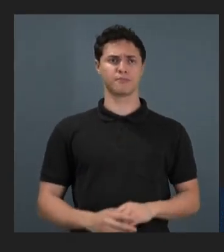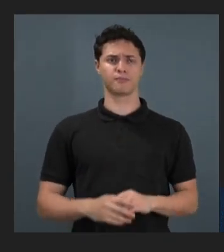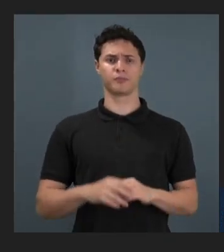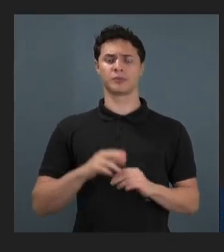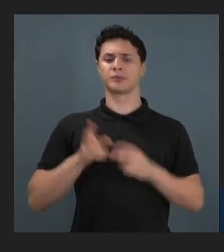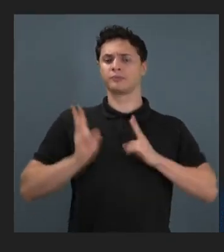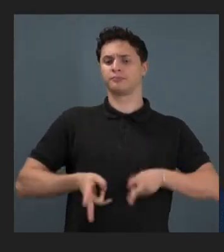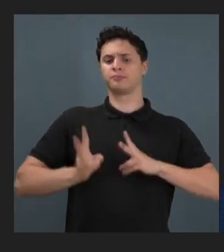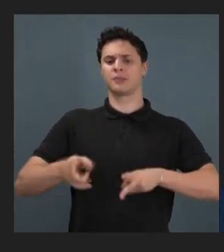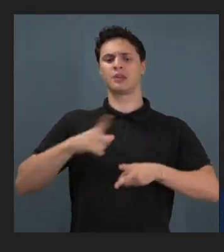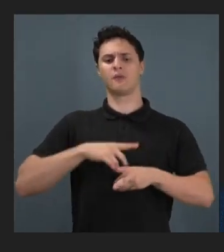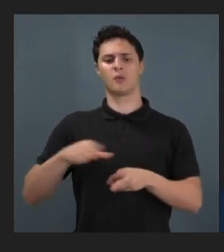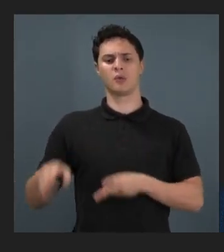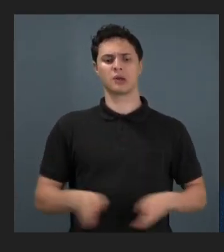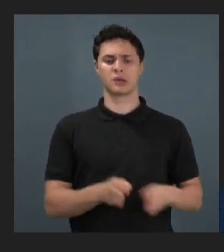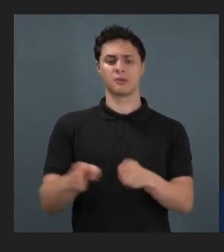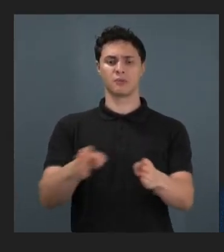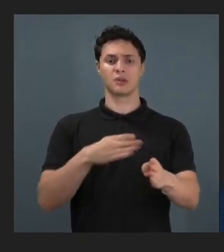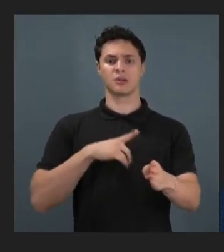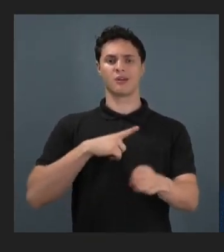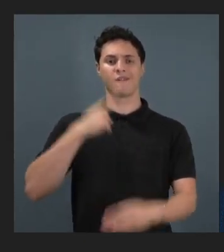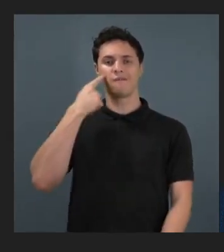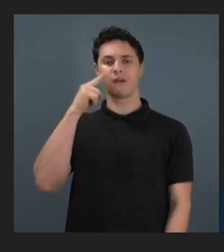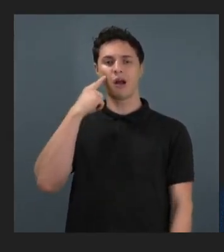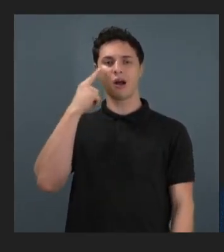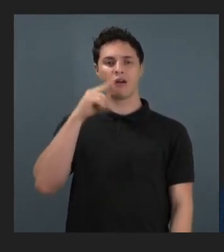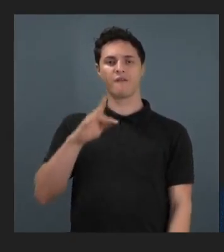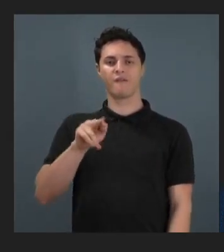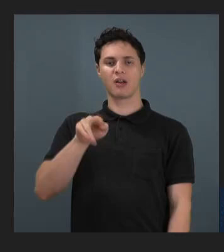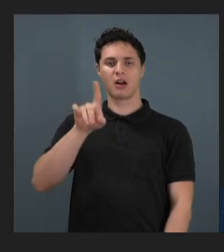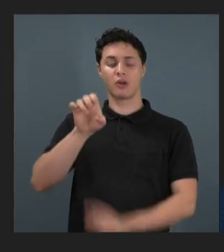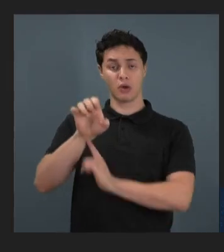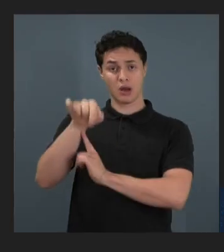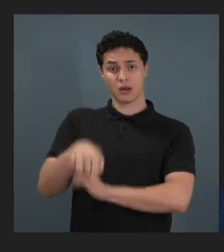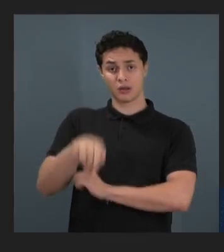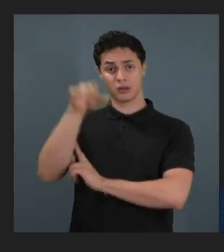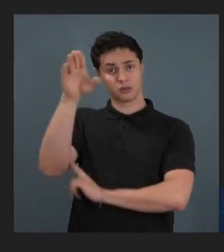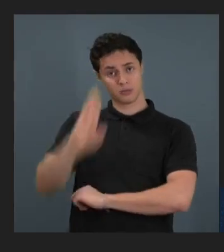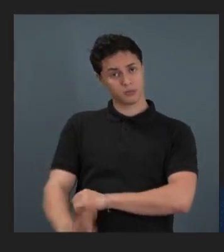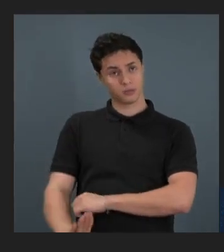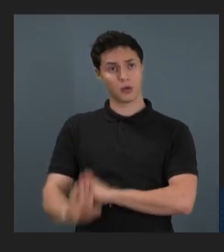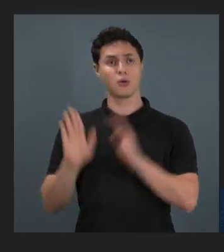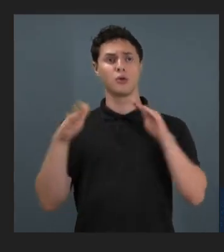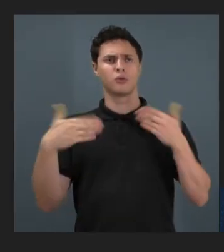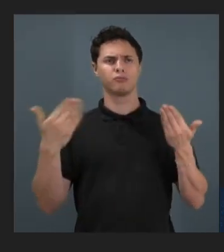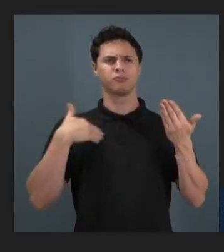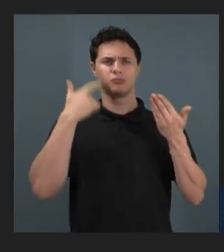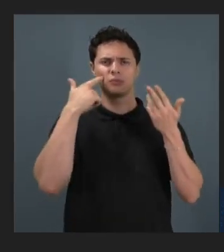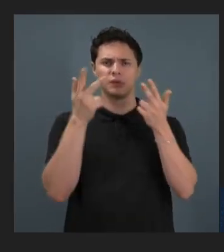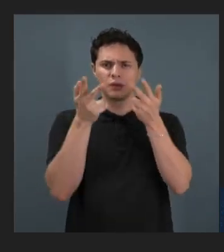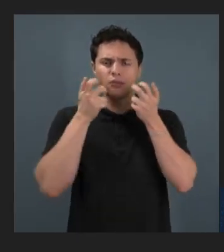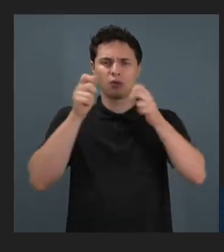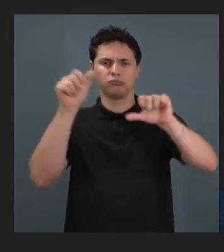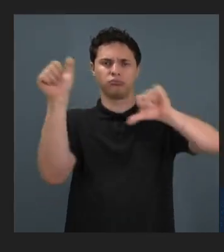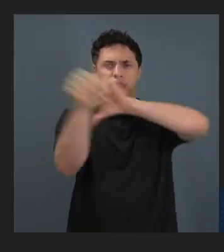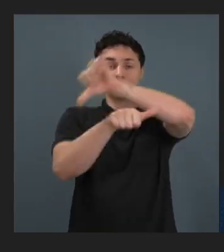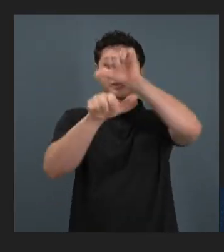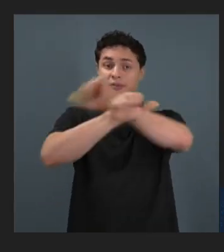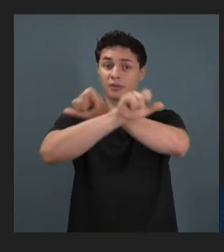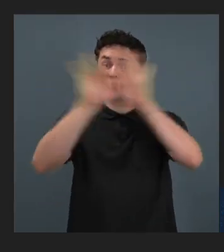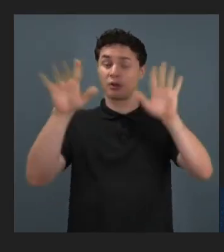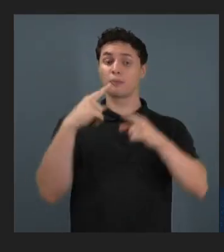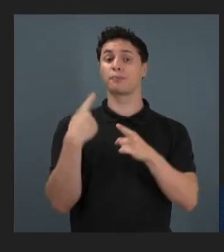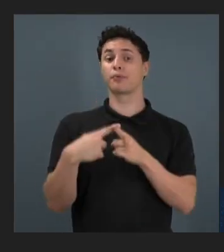sempre foi o caminho da fraude no Brasil. Fecho aspas. Ou seja, uma clara distorção, pois